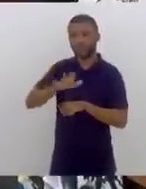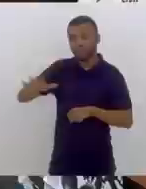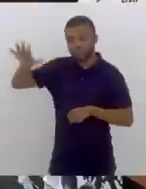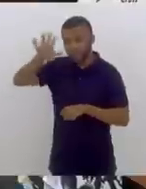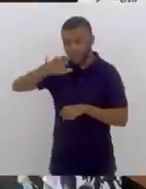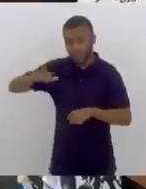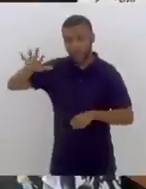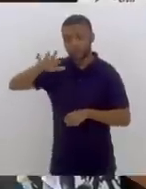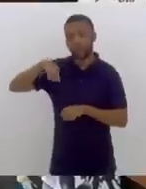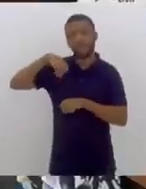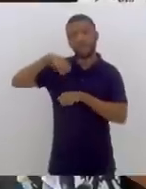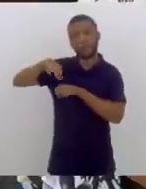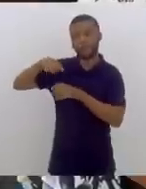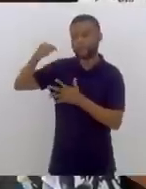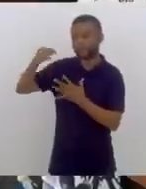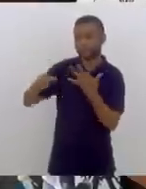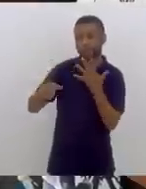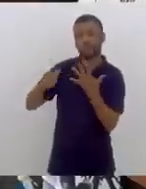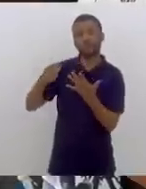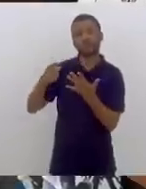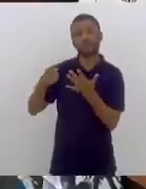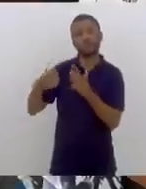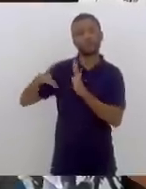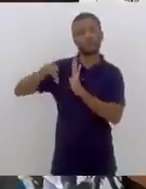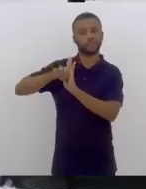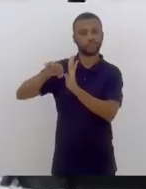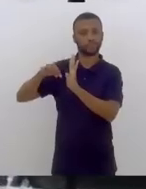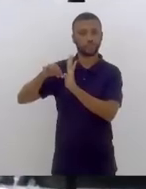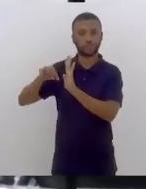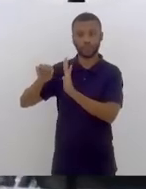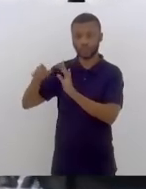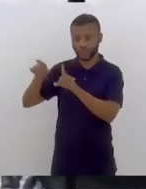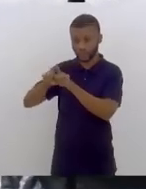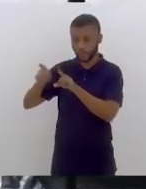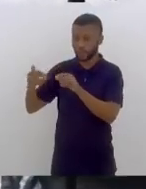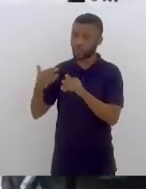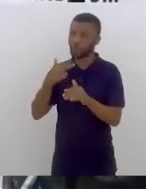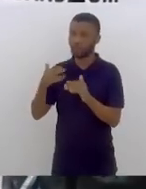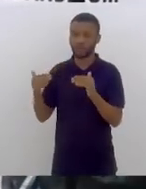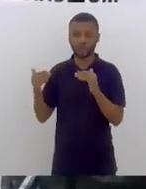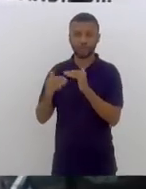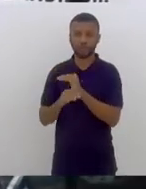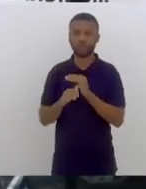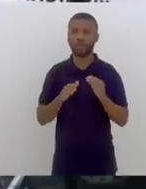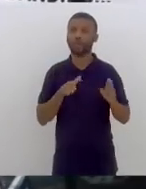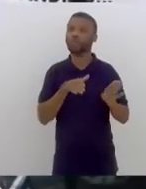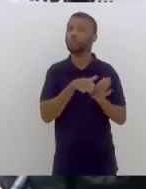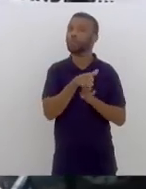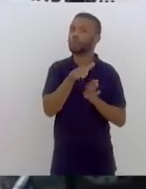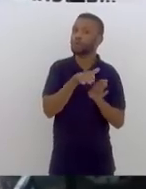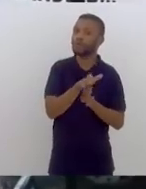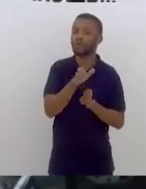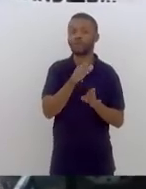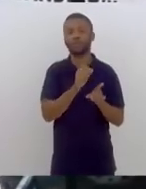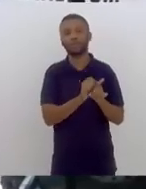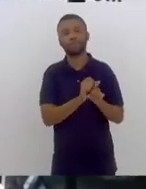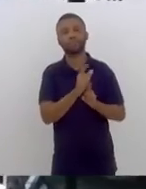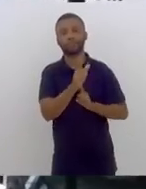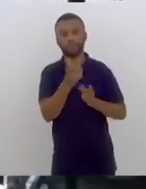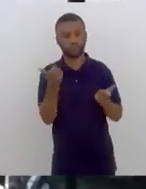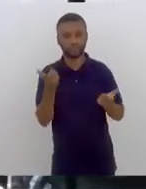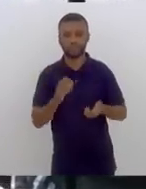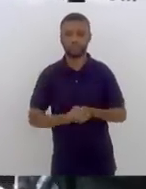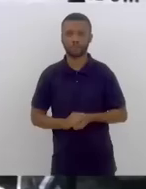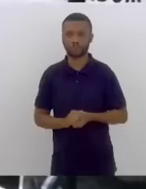todas essas ilegalidades inclusive Que o comandante geral não poderia discordar do Conselho e colocar na rua